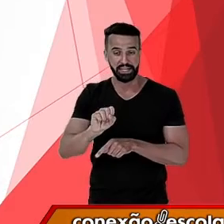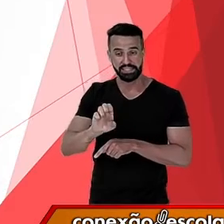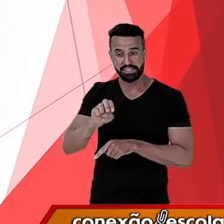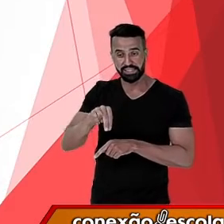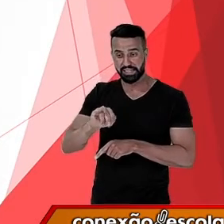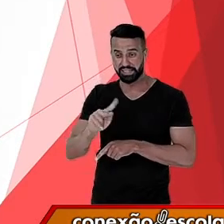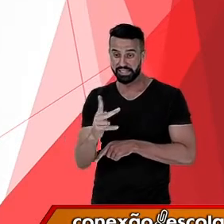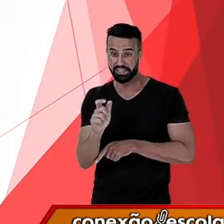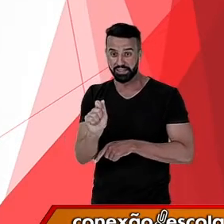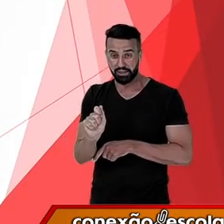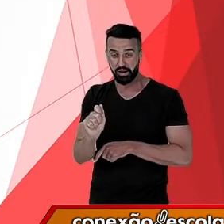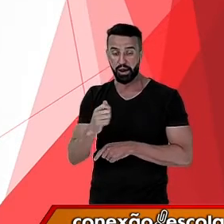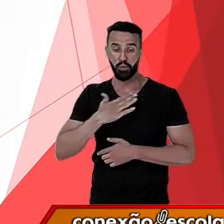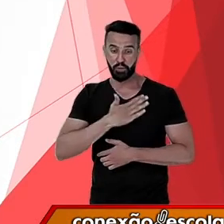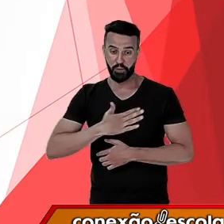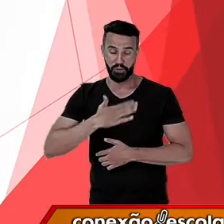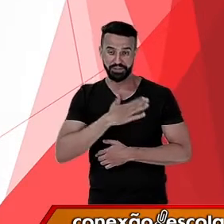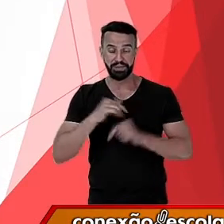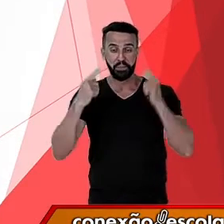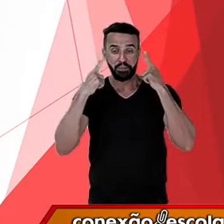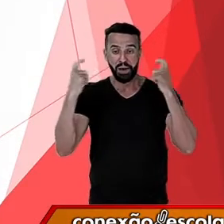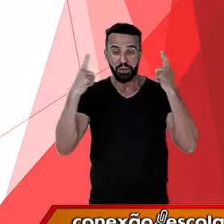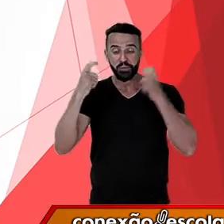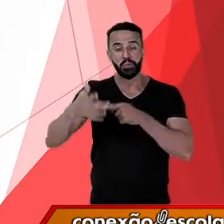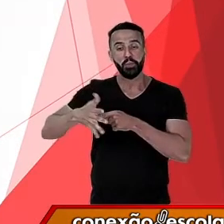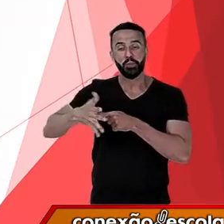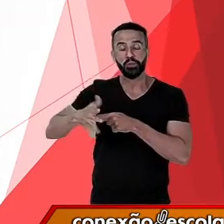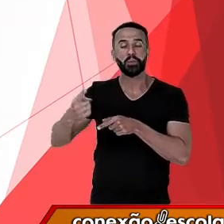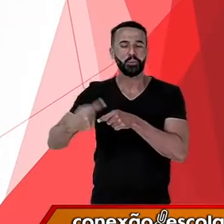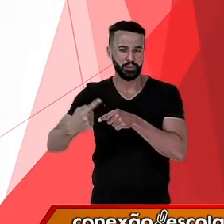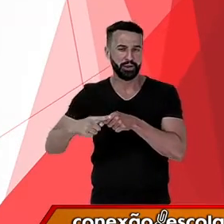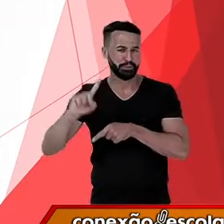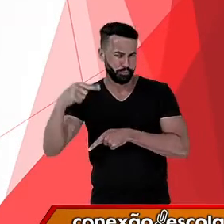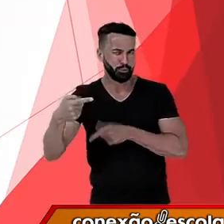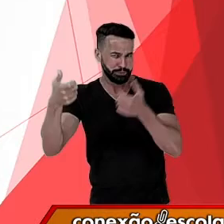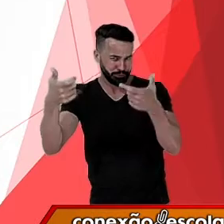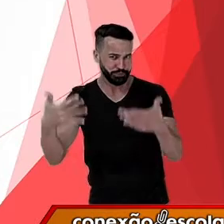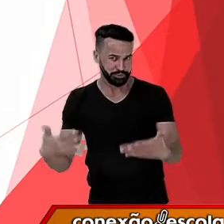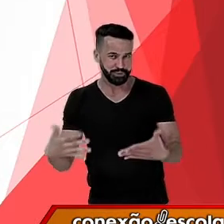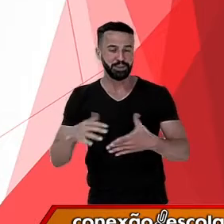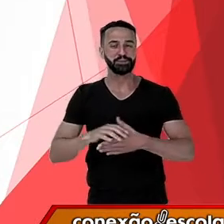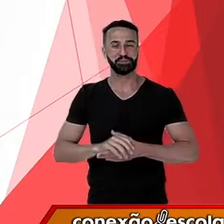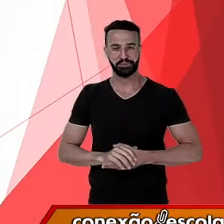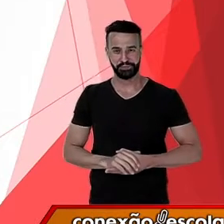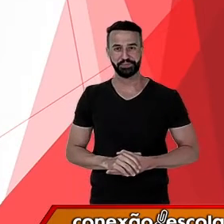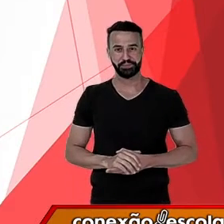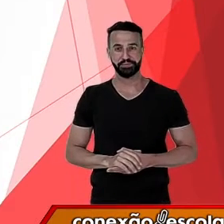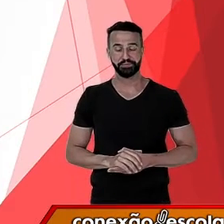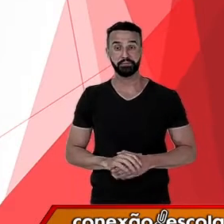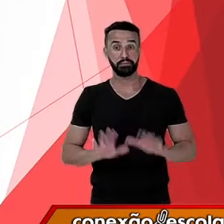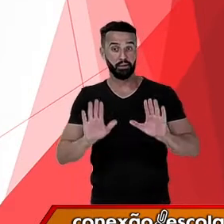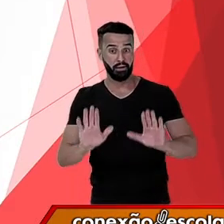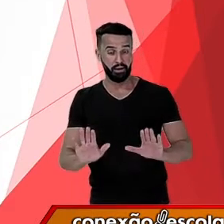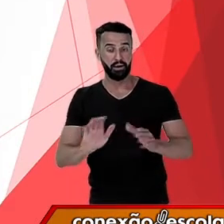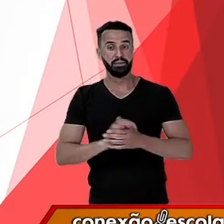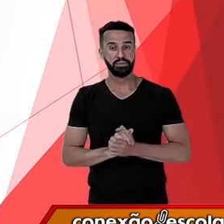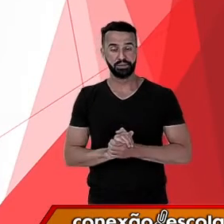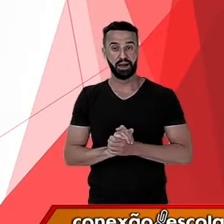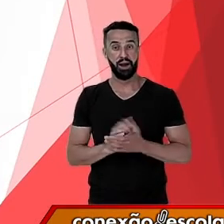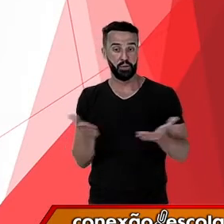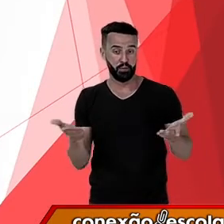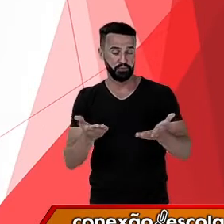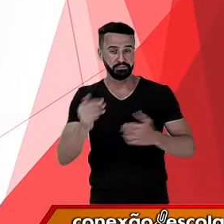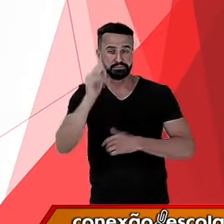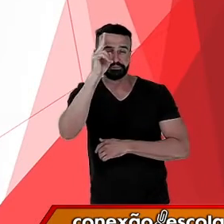de barulho de motor de carro que se concentra. Pois bem, antes de chegarmos nessa parte, vamos recordar